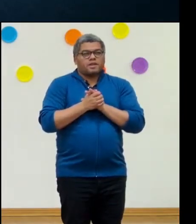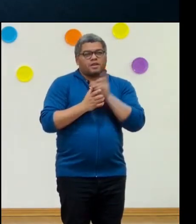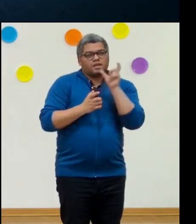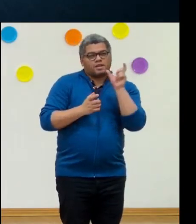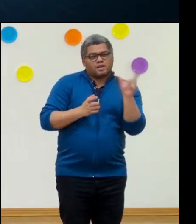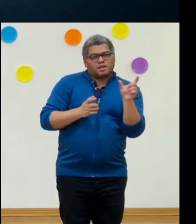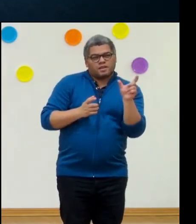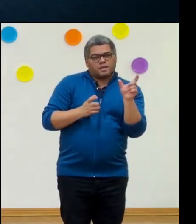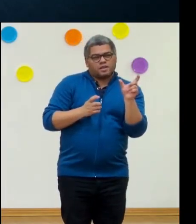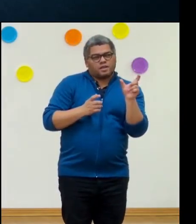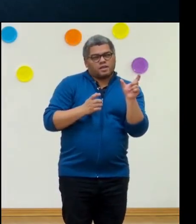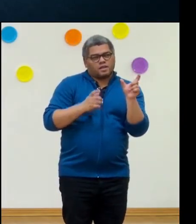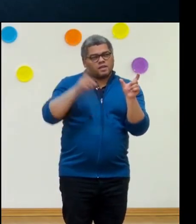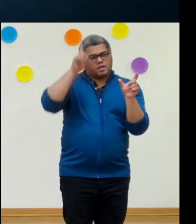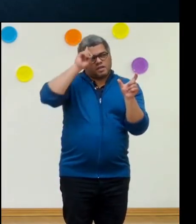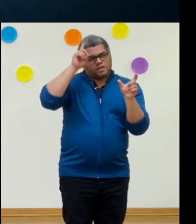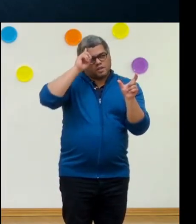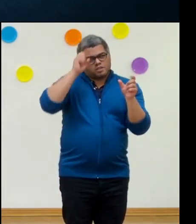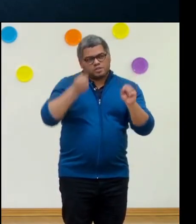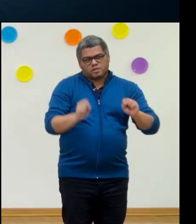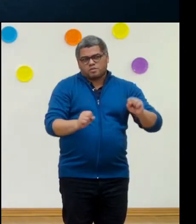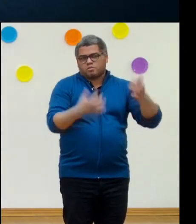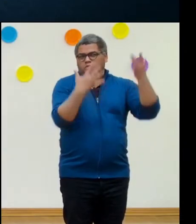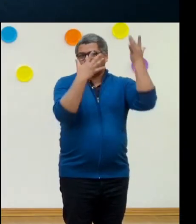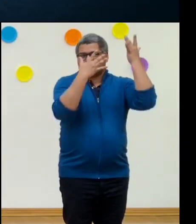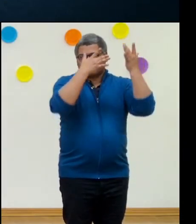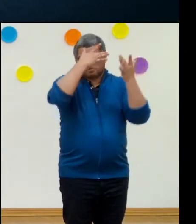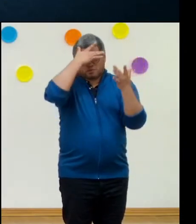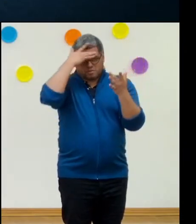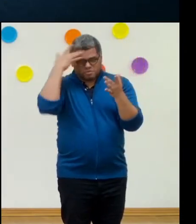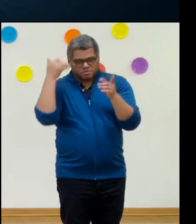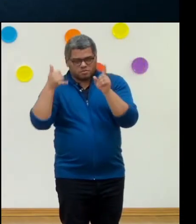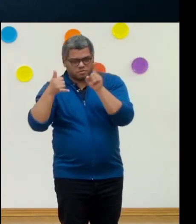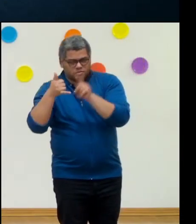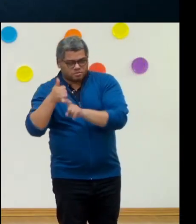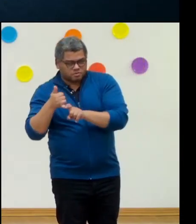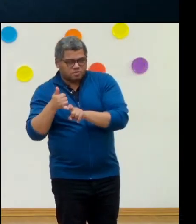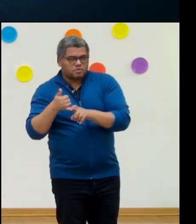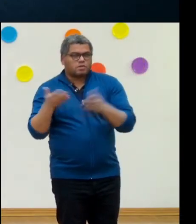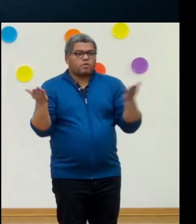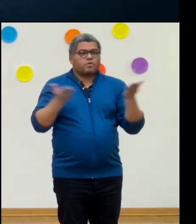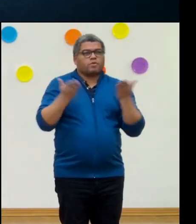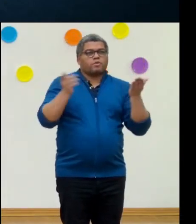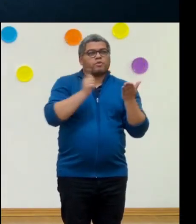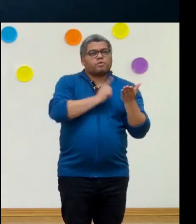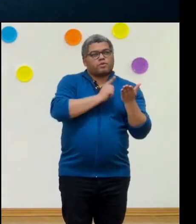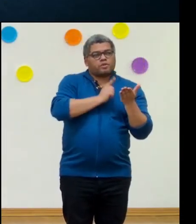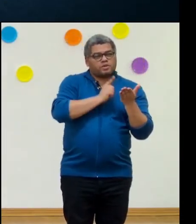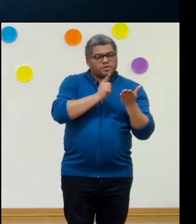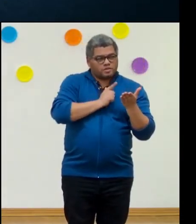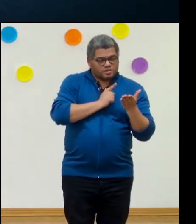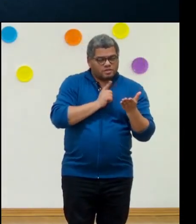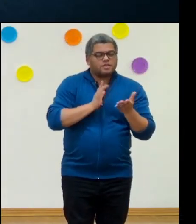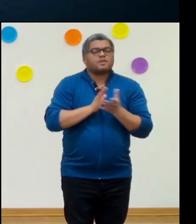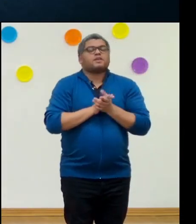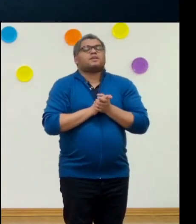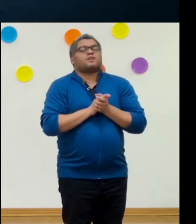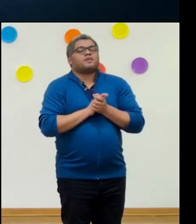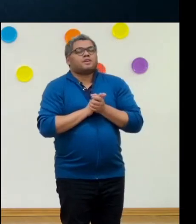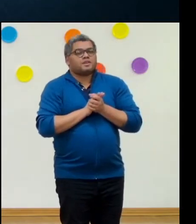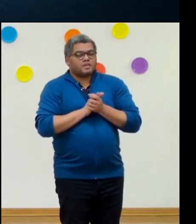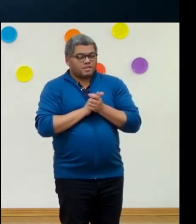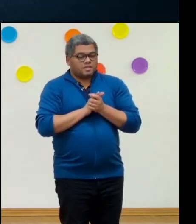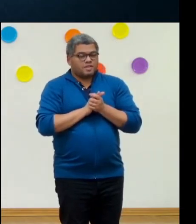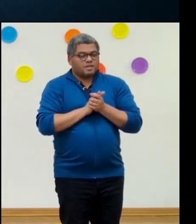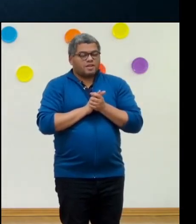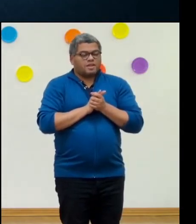nisso. Se você não pensou, pensaram. Nos Estados Unidos tem um cartão de Natal assim: como cada um celebra com a sua família, estarei pensando